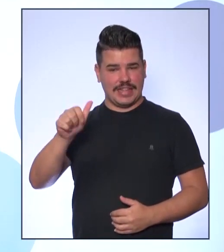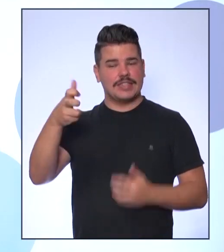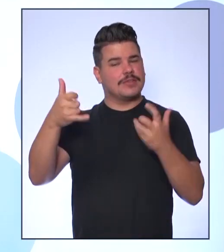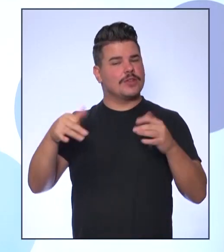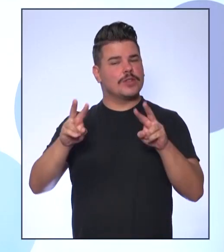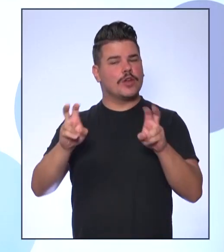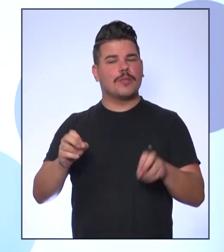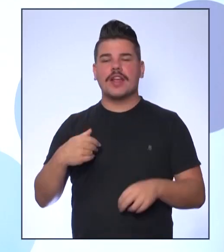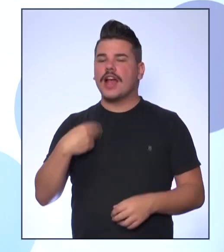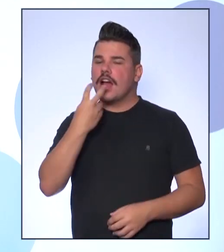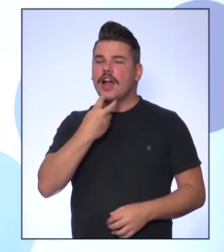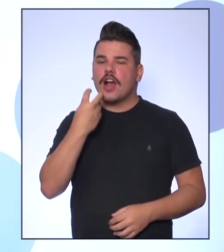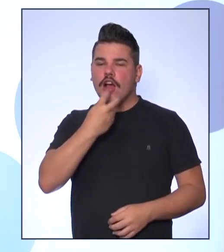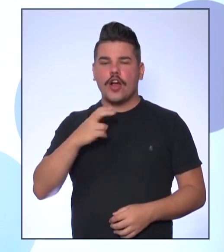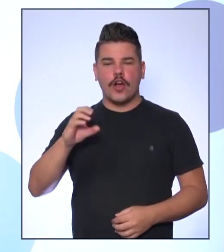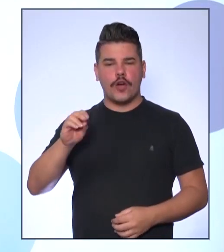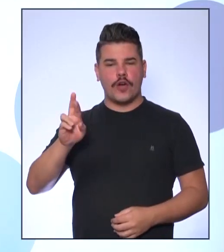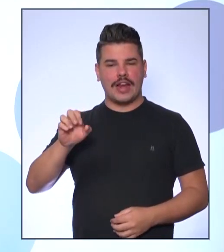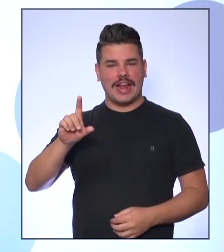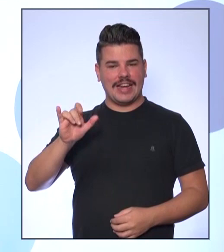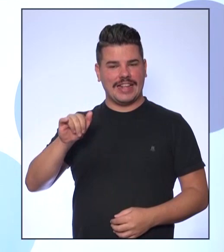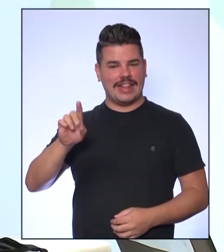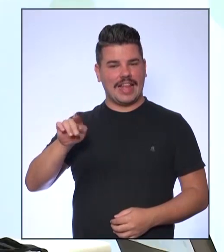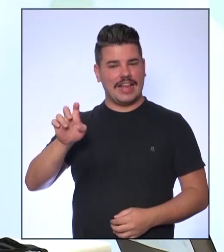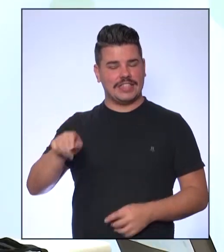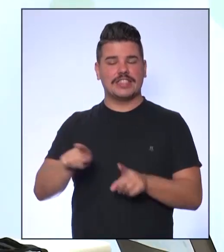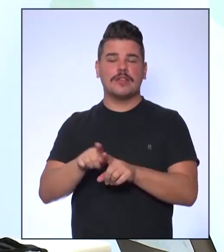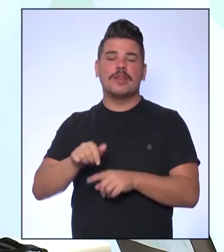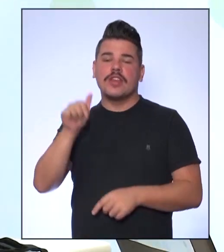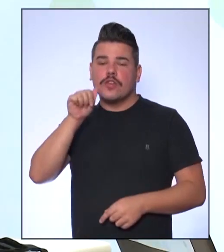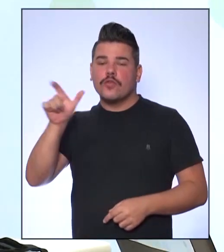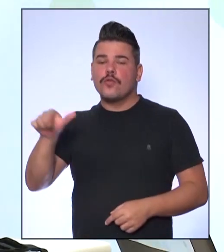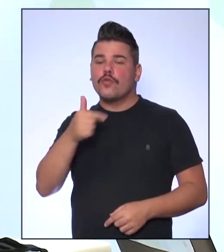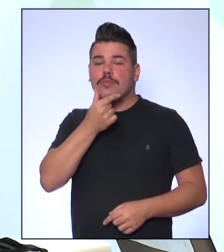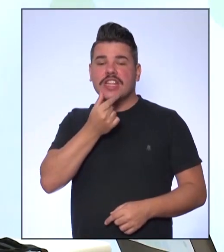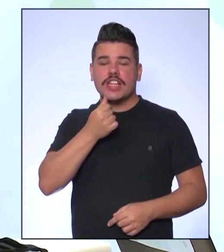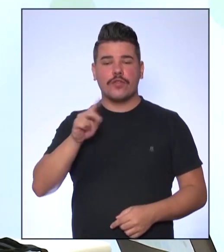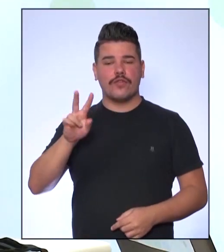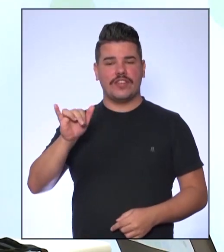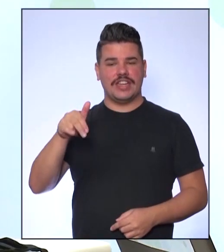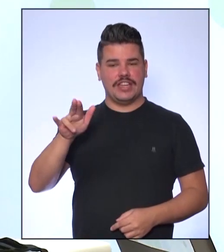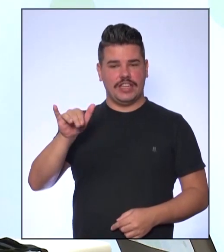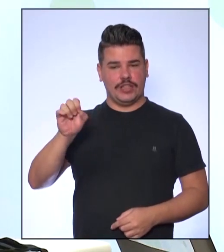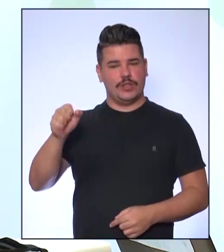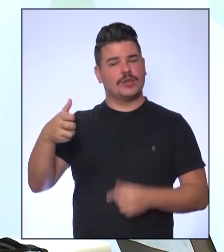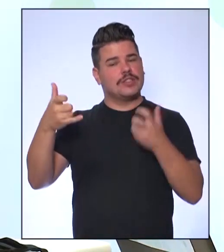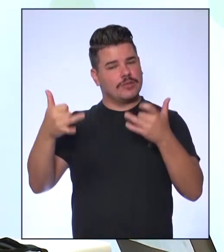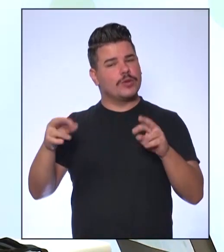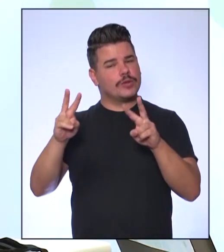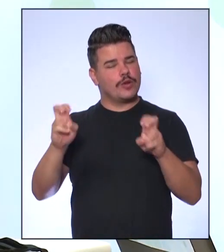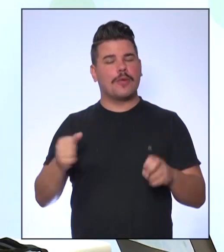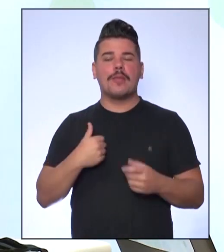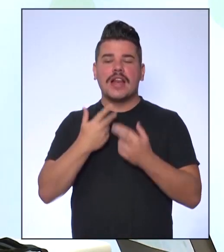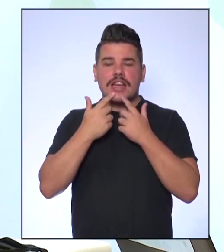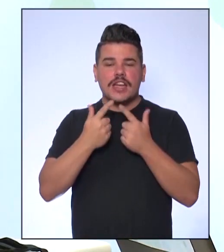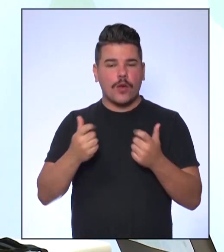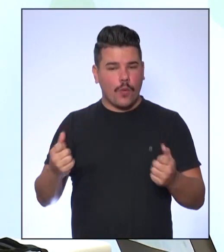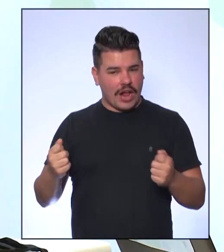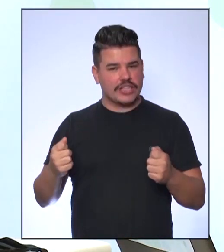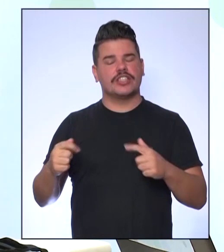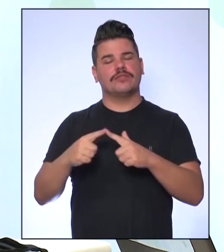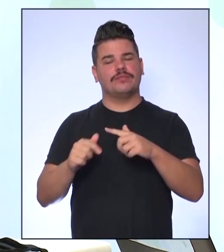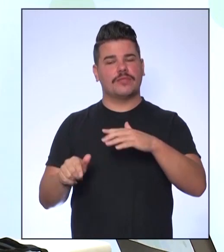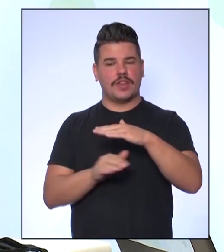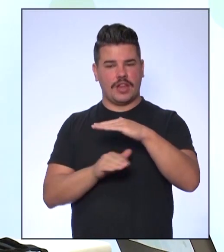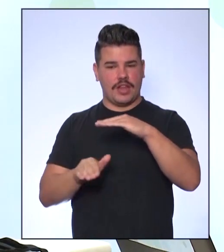que ele fala sobre também linguagem informal. Isso é bacana, né? É uma linguagem informal,